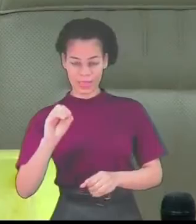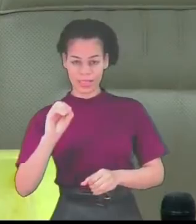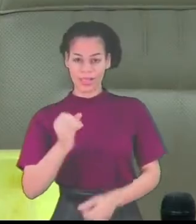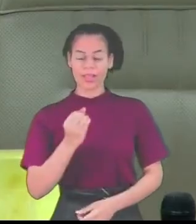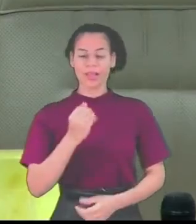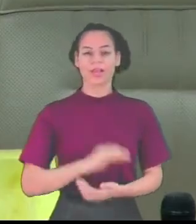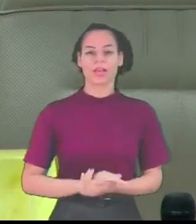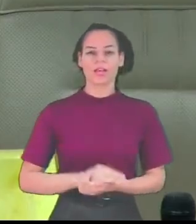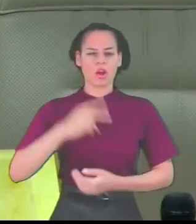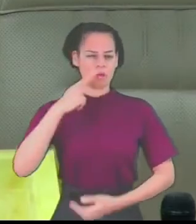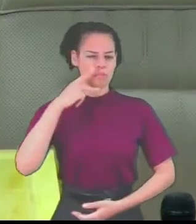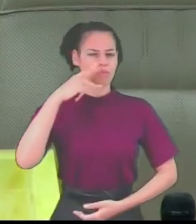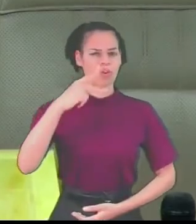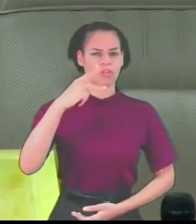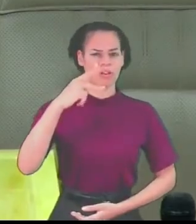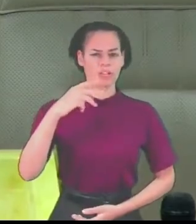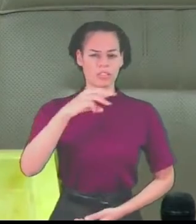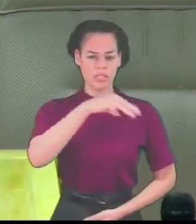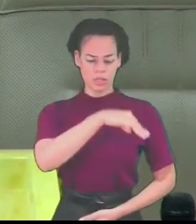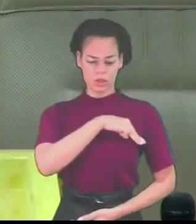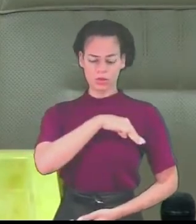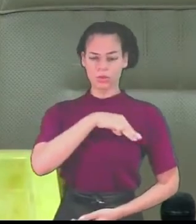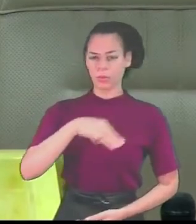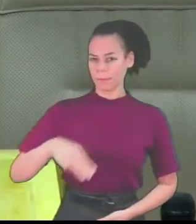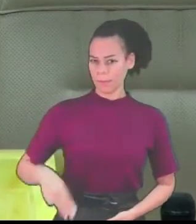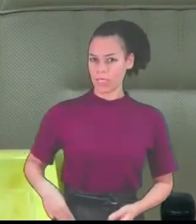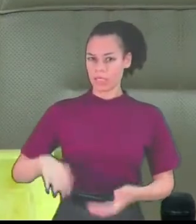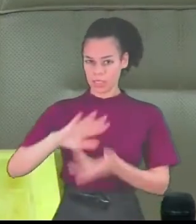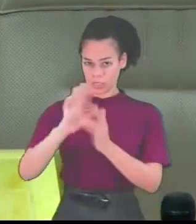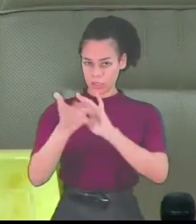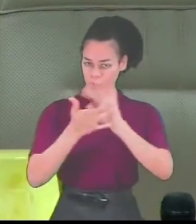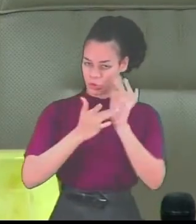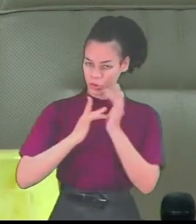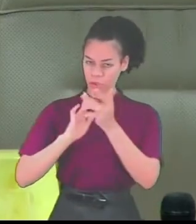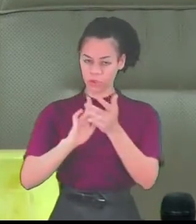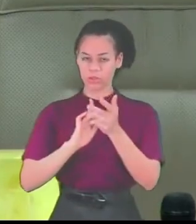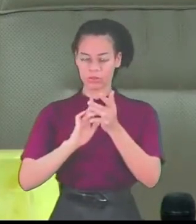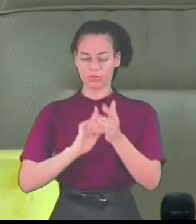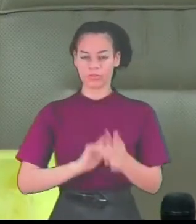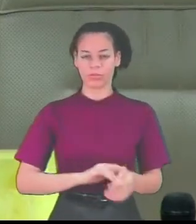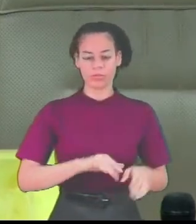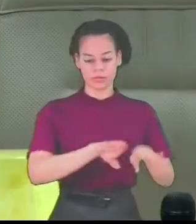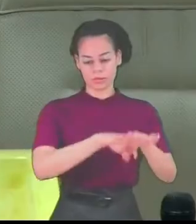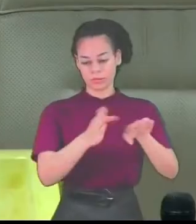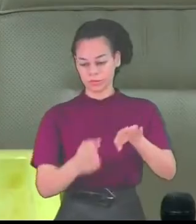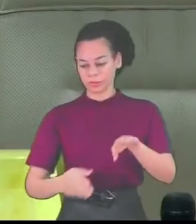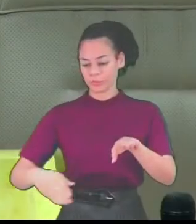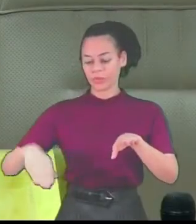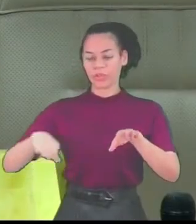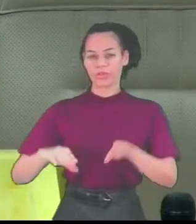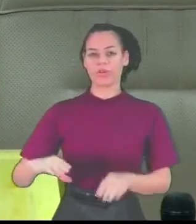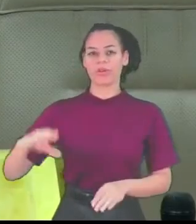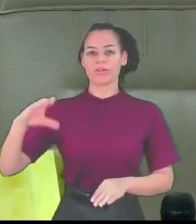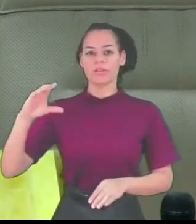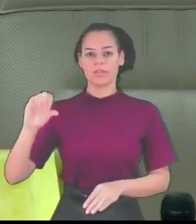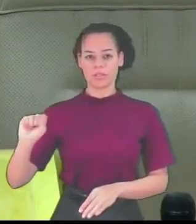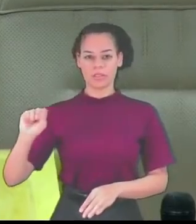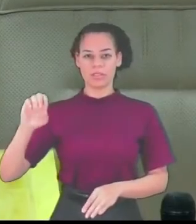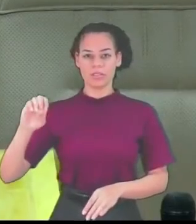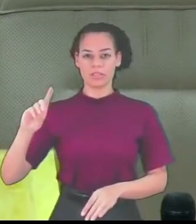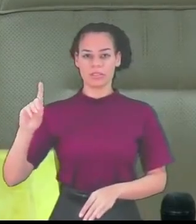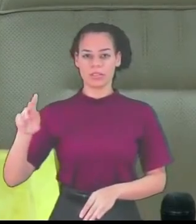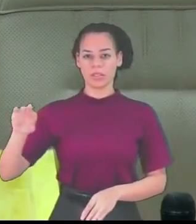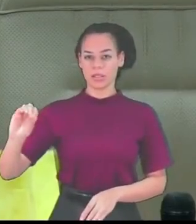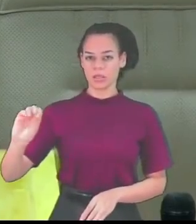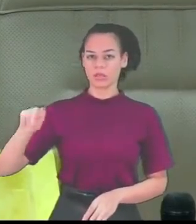profecia Messiânica Jesus quando ele passa o vale de cedrom quem está do outro